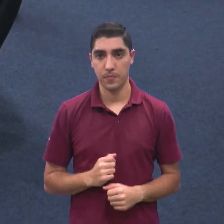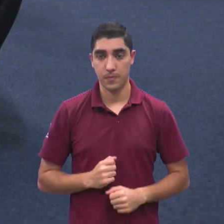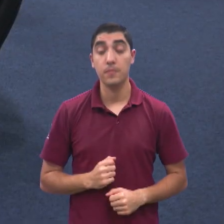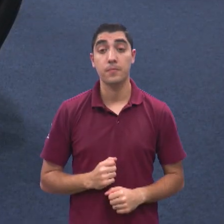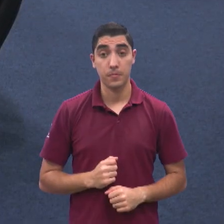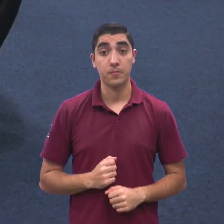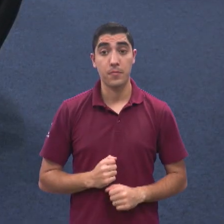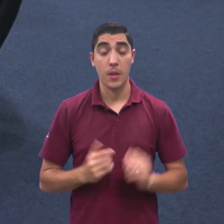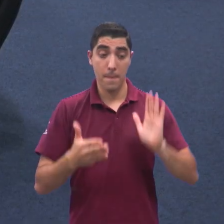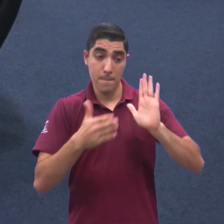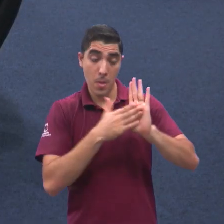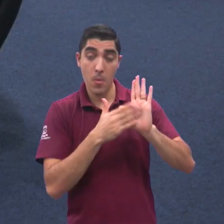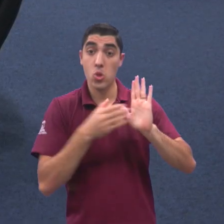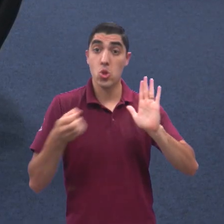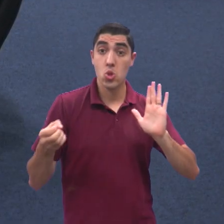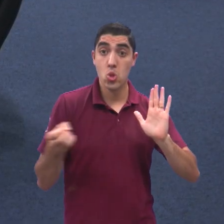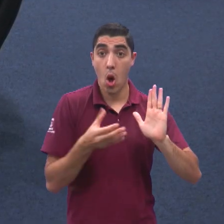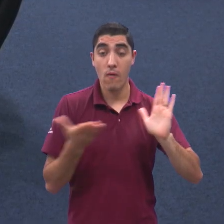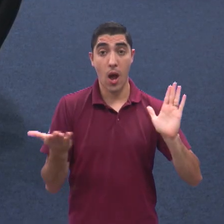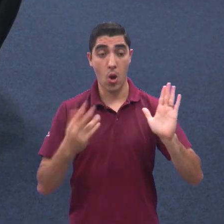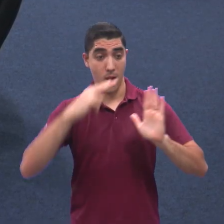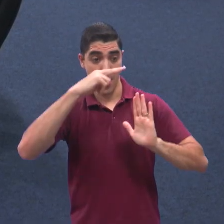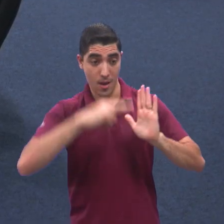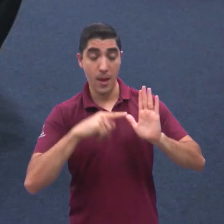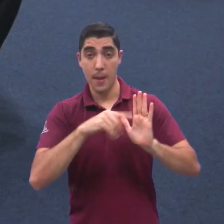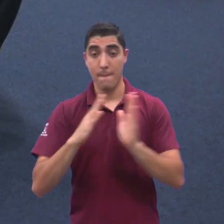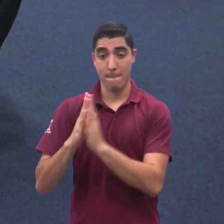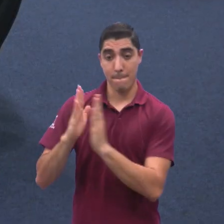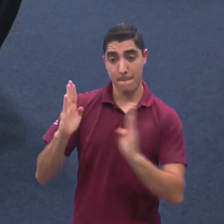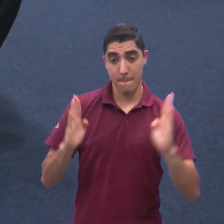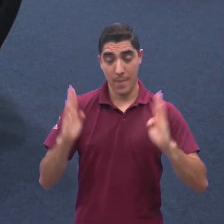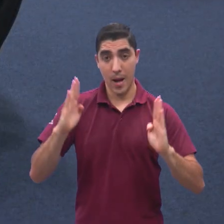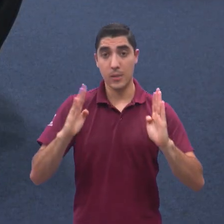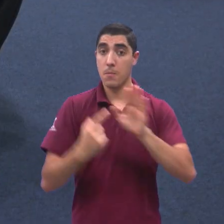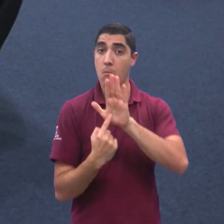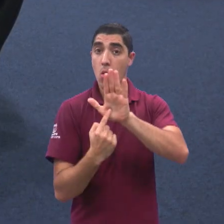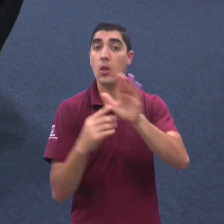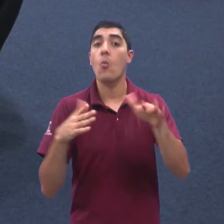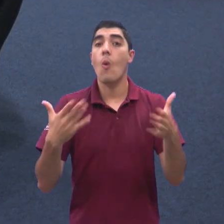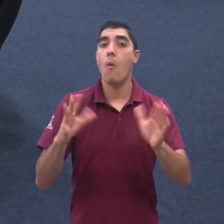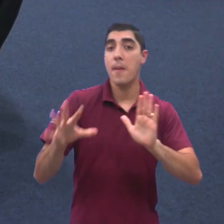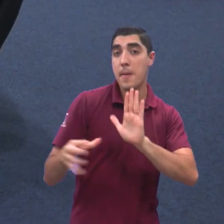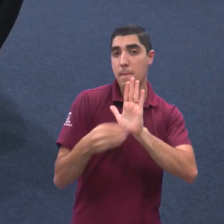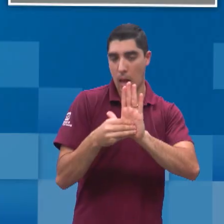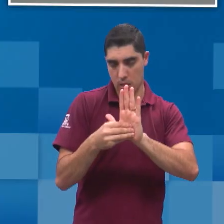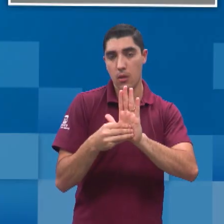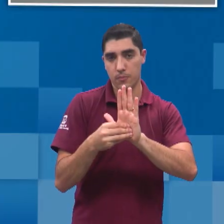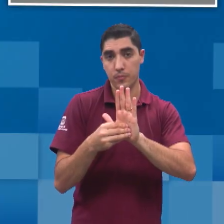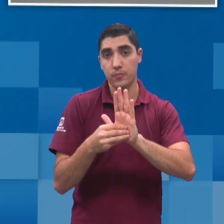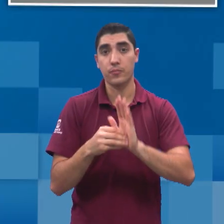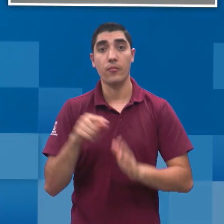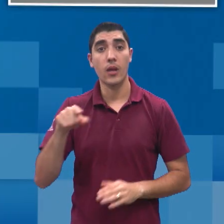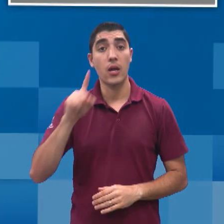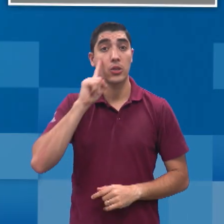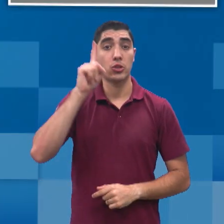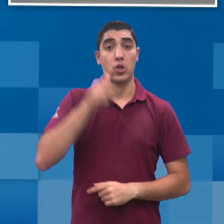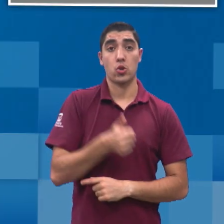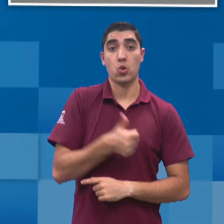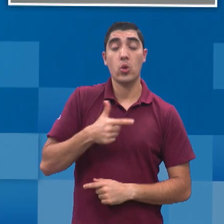Proposituras novas a serem lidas, término do prazo para apresentação de emendas. Rito ordinário 12 de março